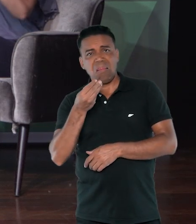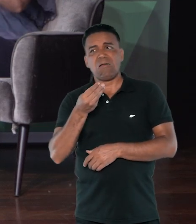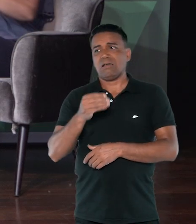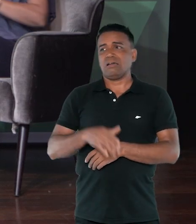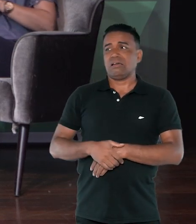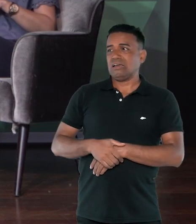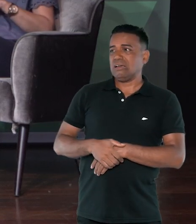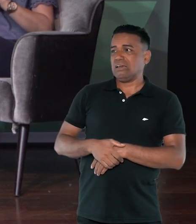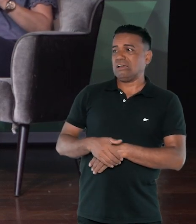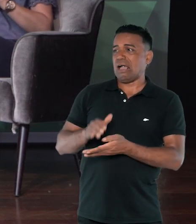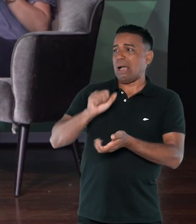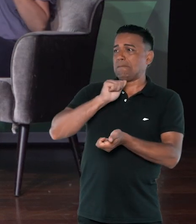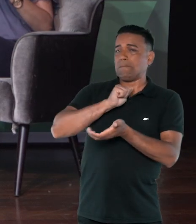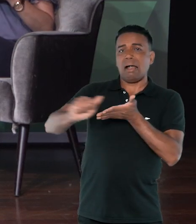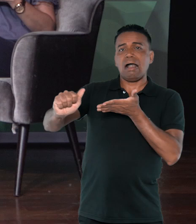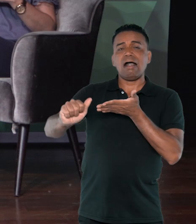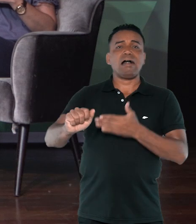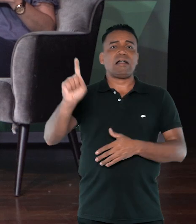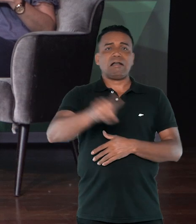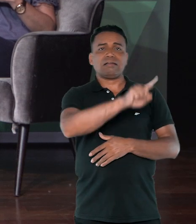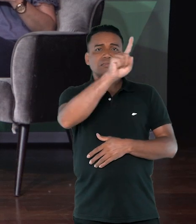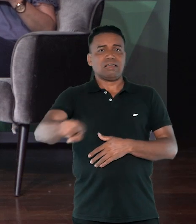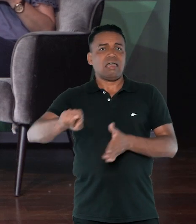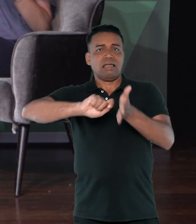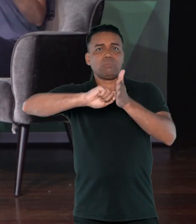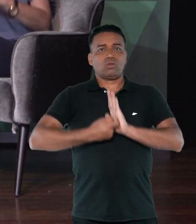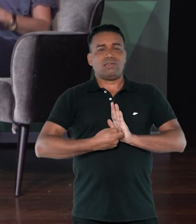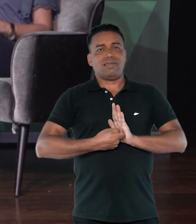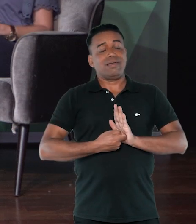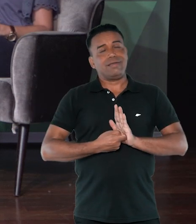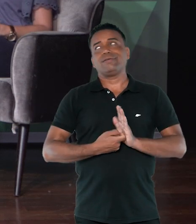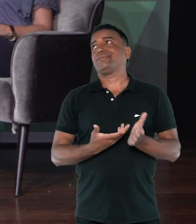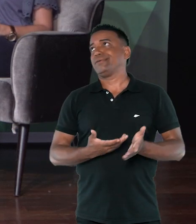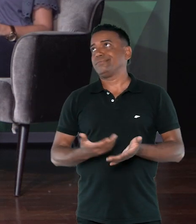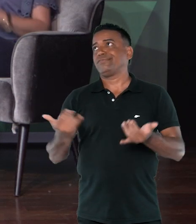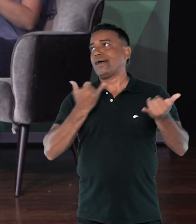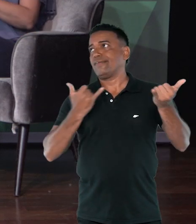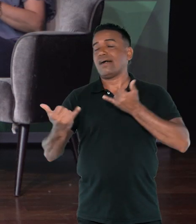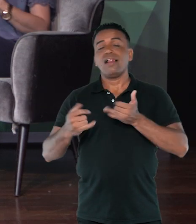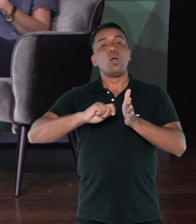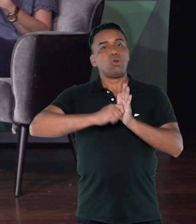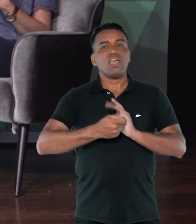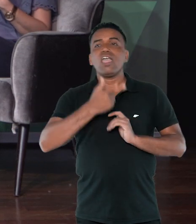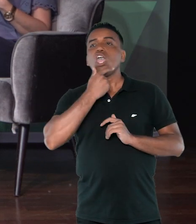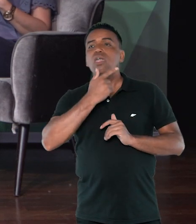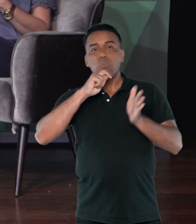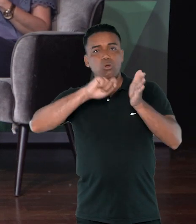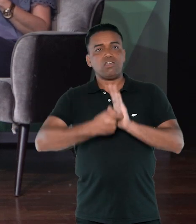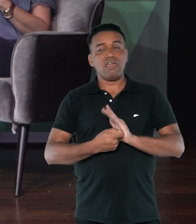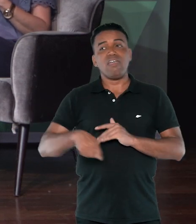quero, bloqueio, te bloqueio. Eu escuto tanto isso, né? Bloqueei ele, né? Fulano foi